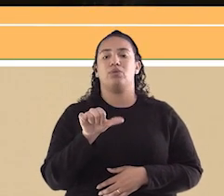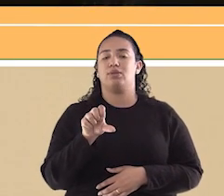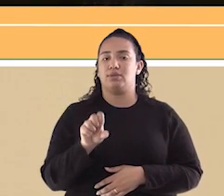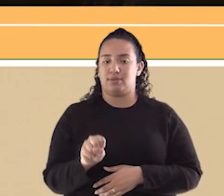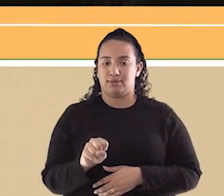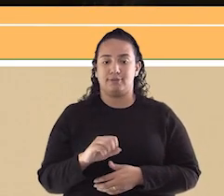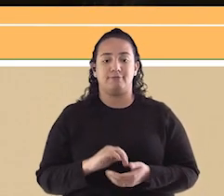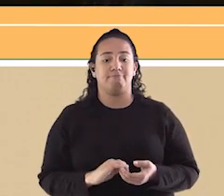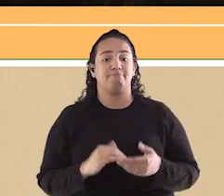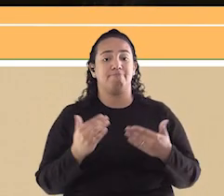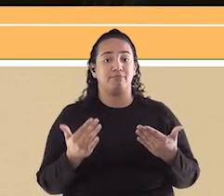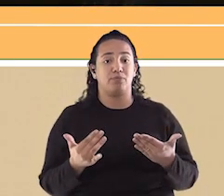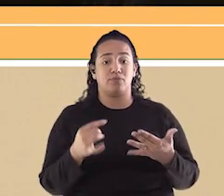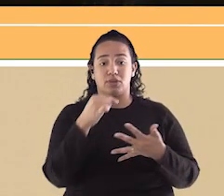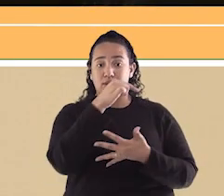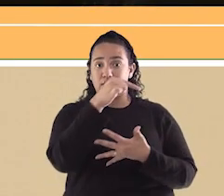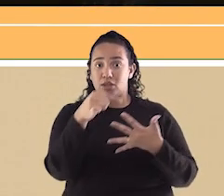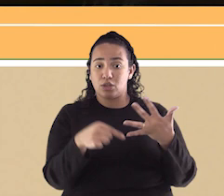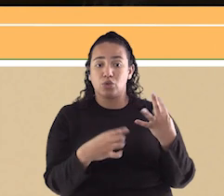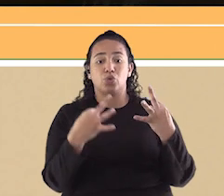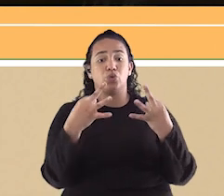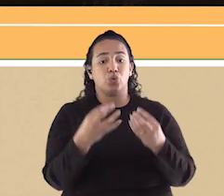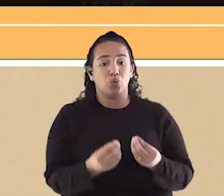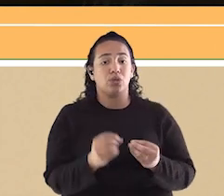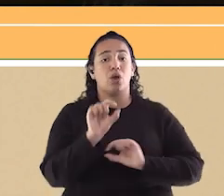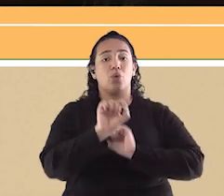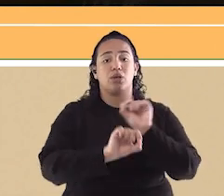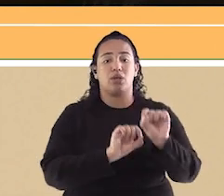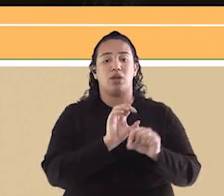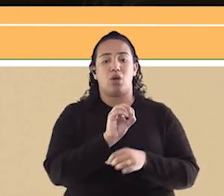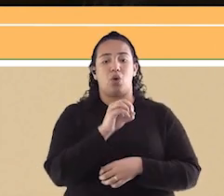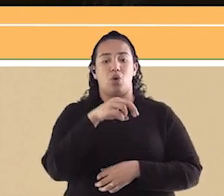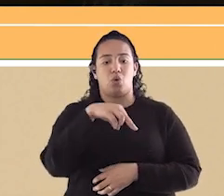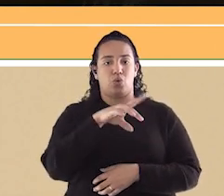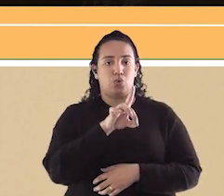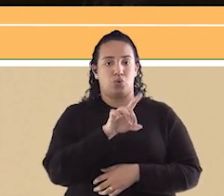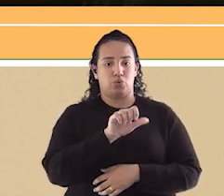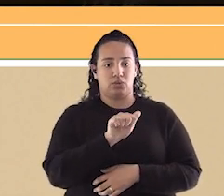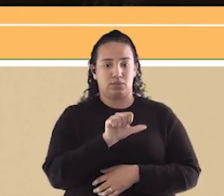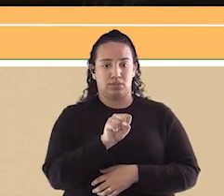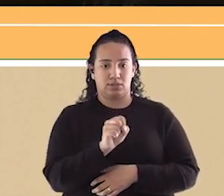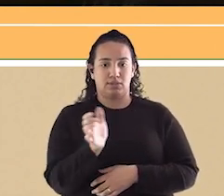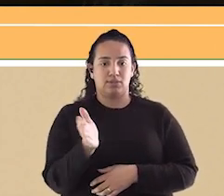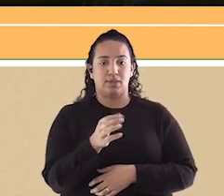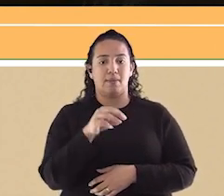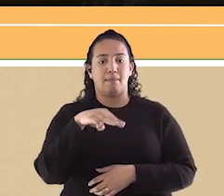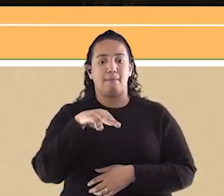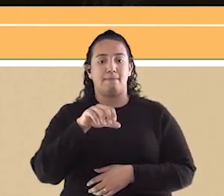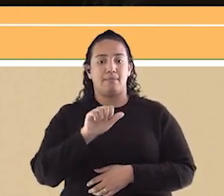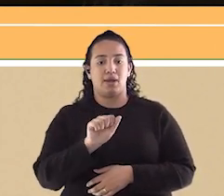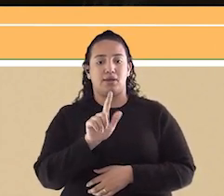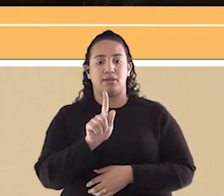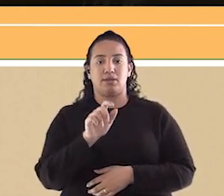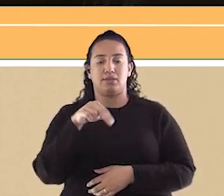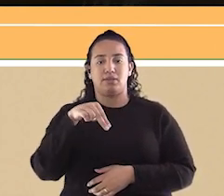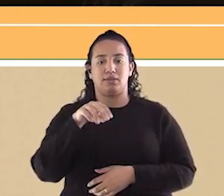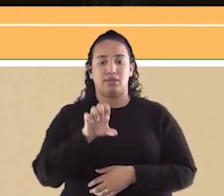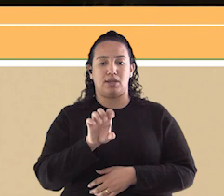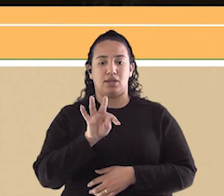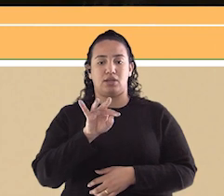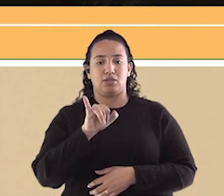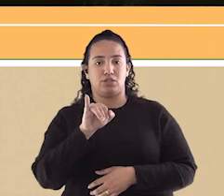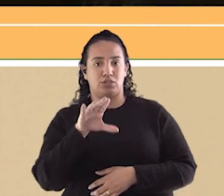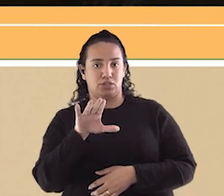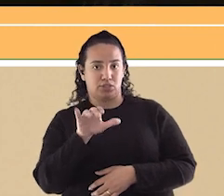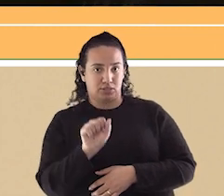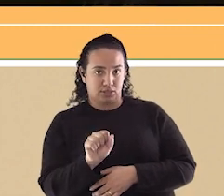classificadas como ondas eletromagnéticas. Isso quer dizer que, diferente de uma onda mecânica como o som, que precisa